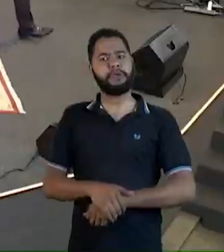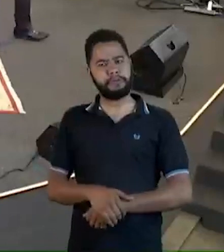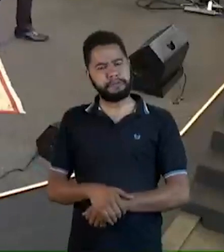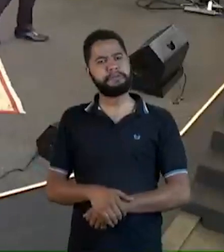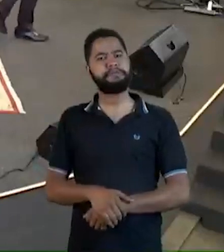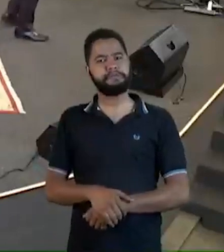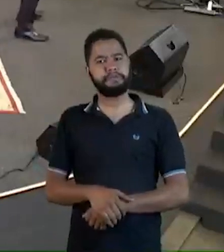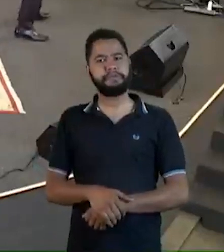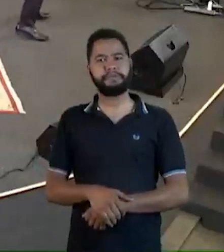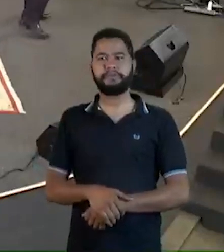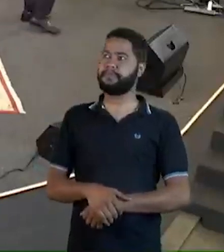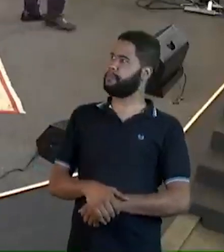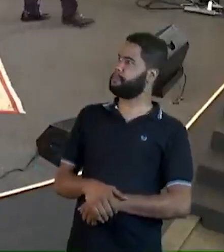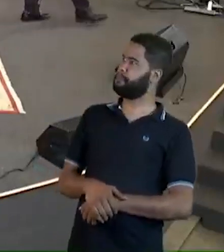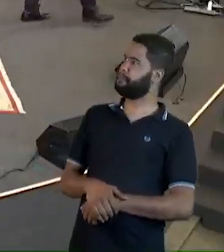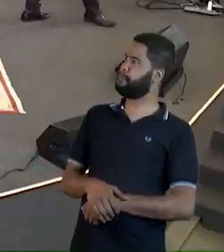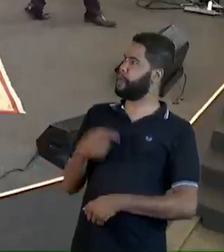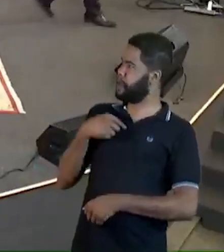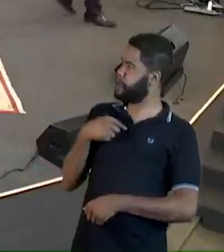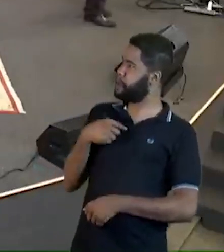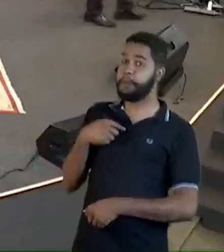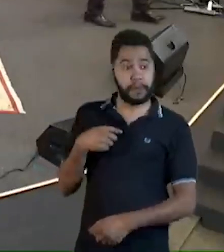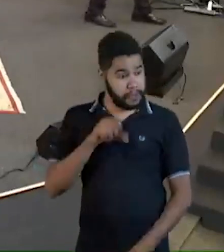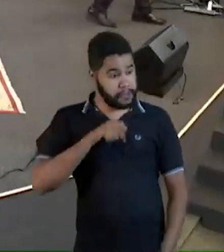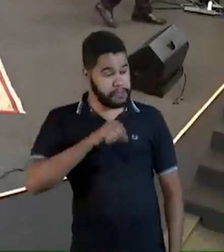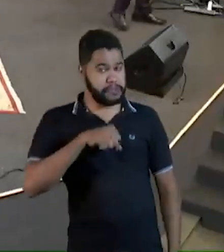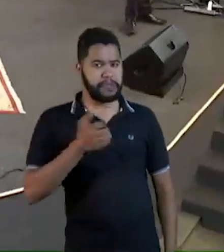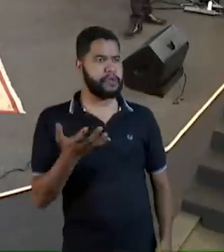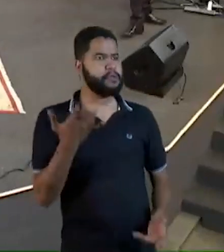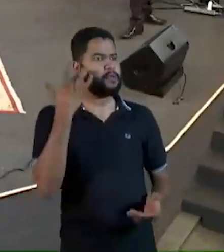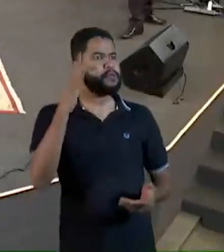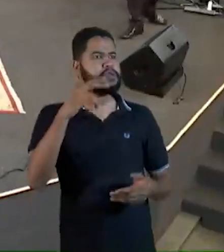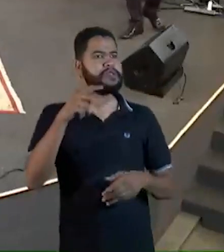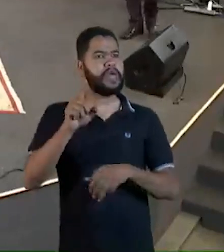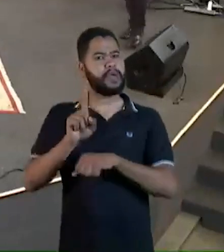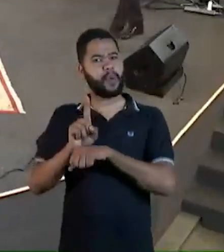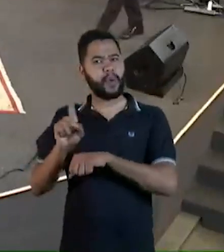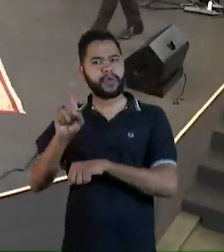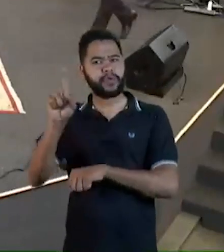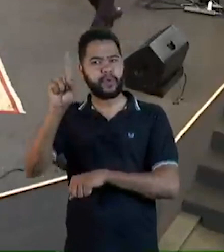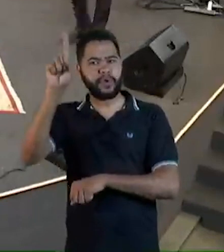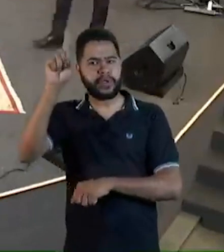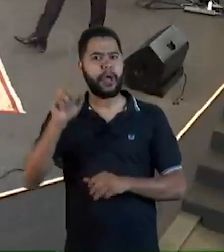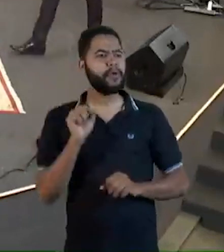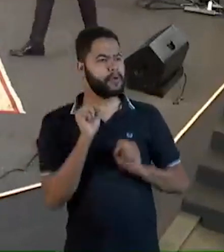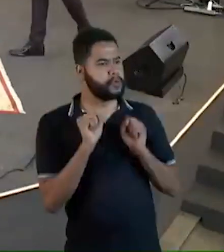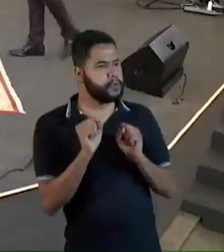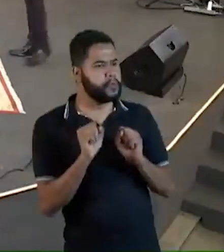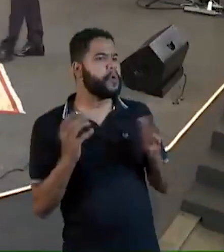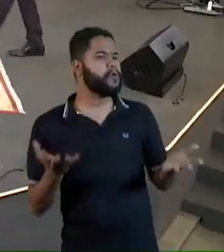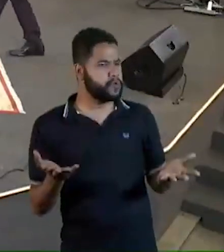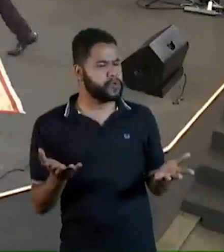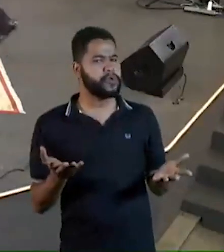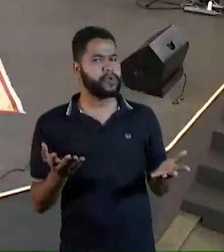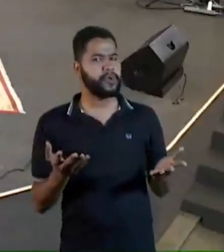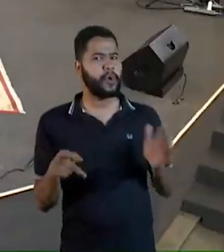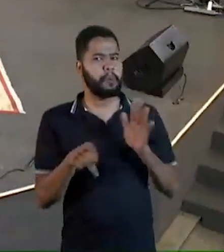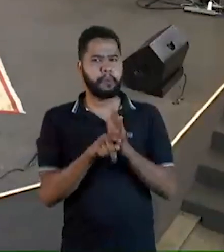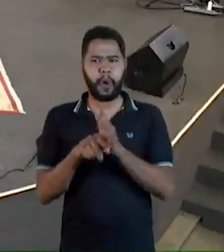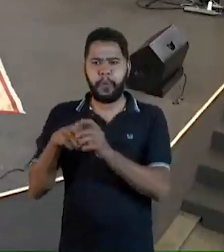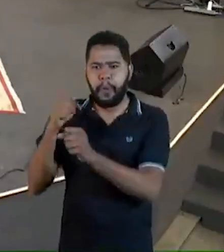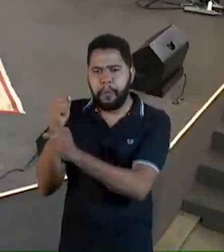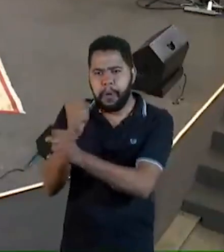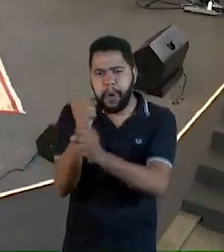cara aí ele falou hum hum hum sei lá umas tô na alta você podia ser um